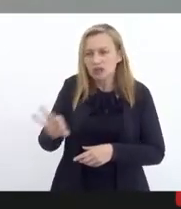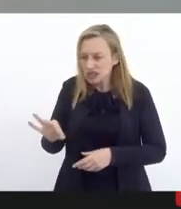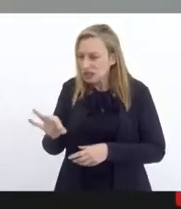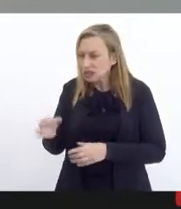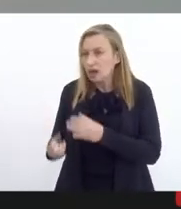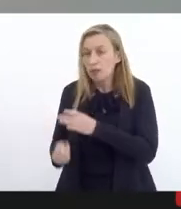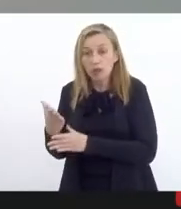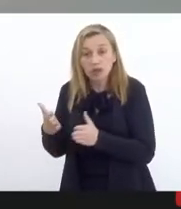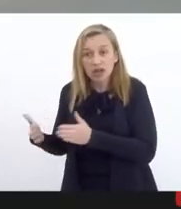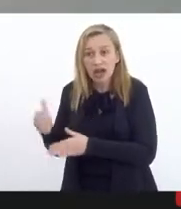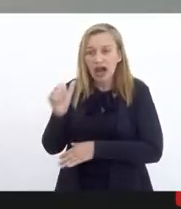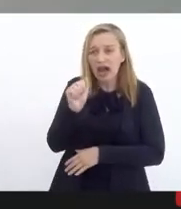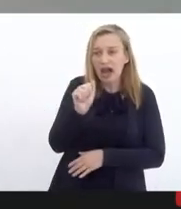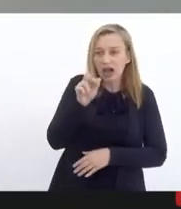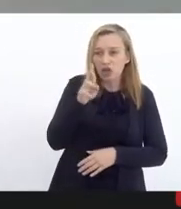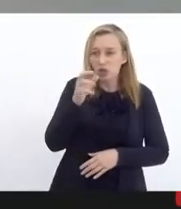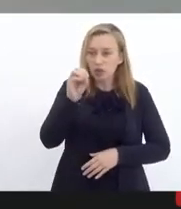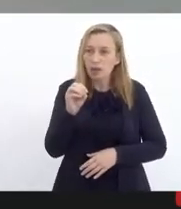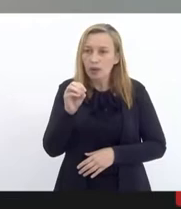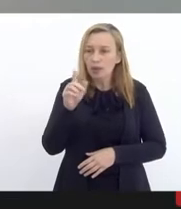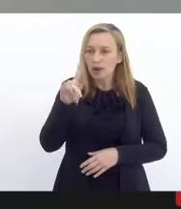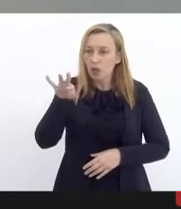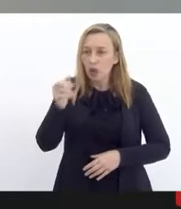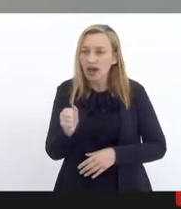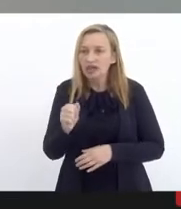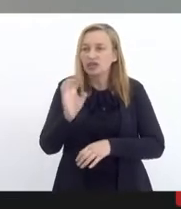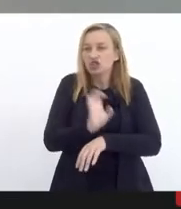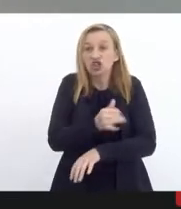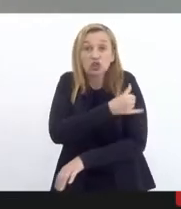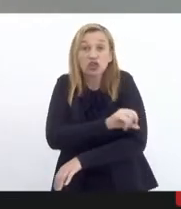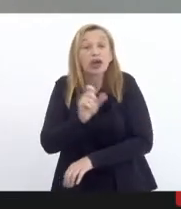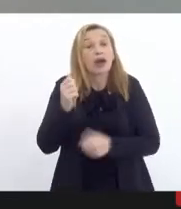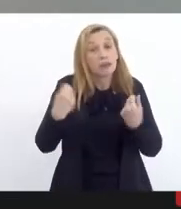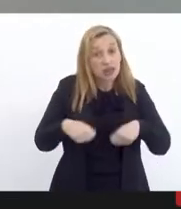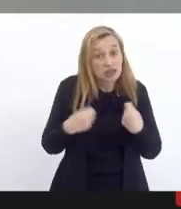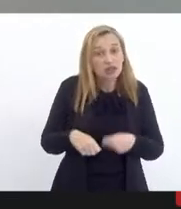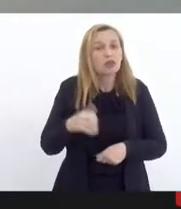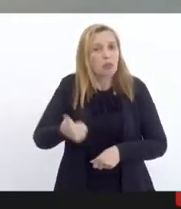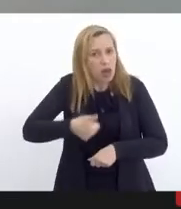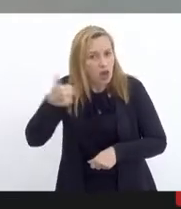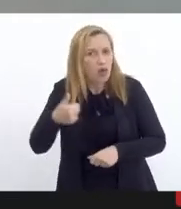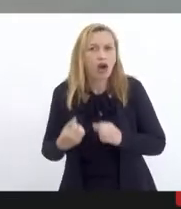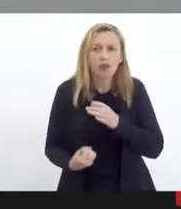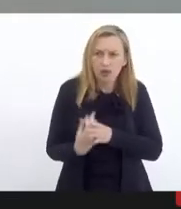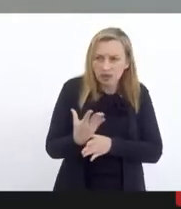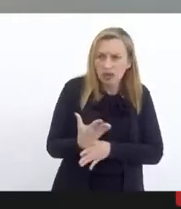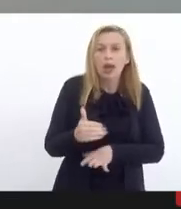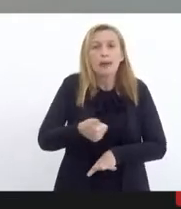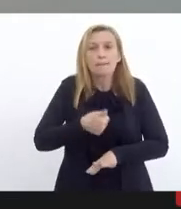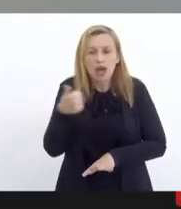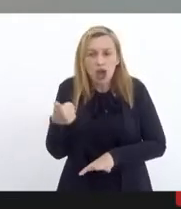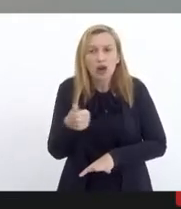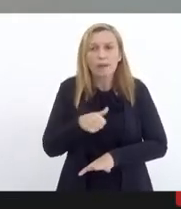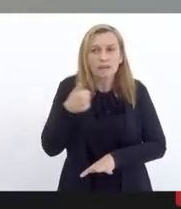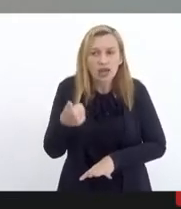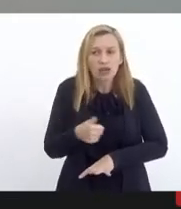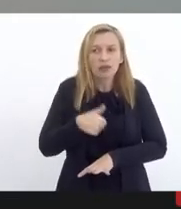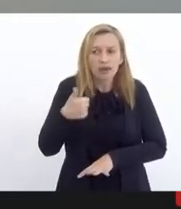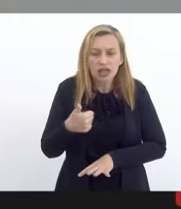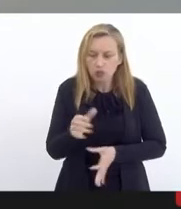produção agropecuária do estado do Rio de Janeiro. Entretanto, é preciso melhorar a sua produtividade e melhorar a